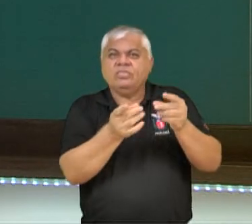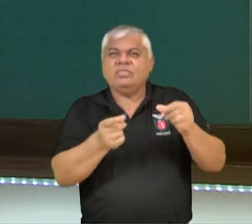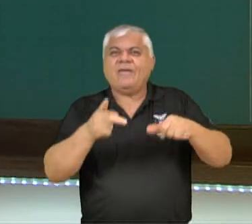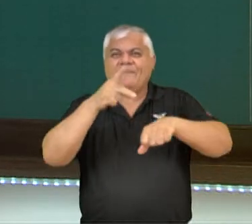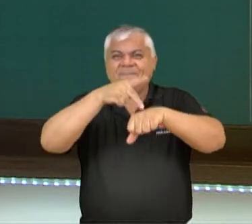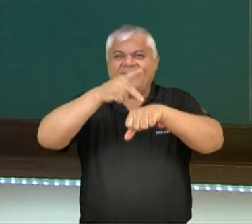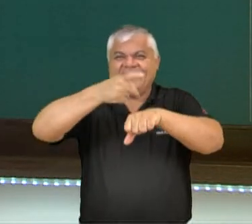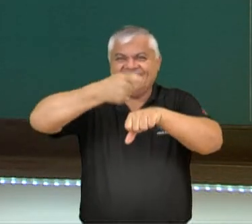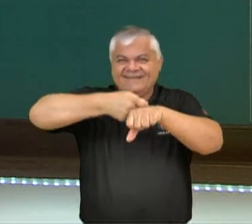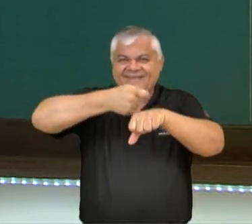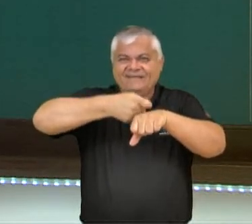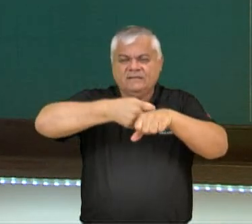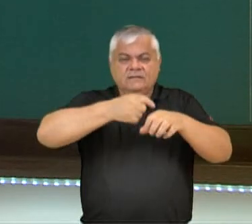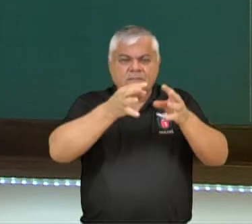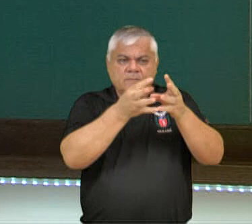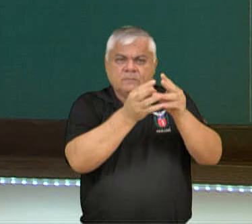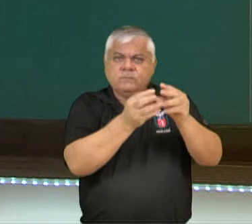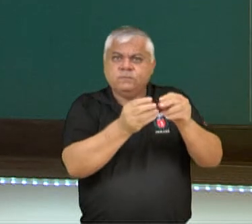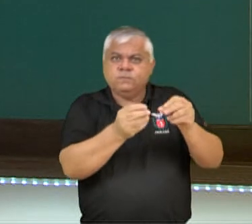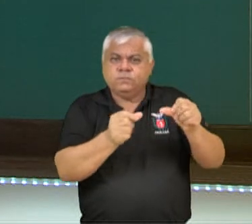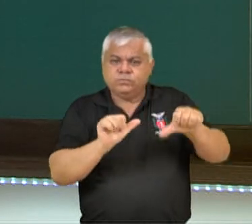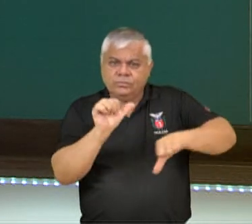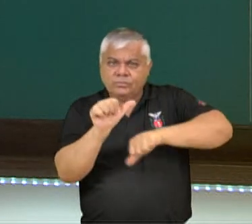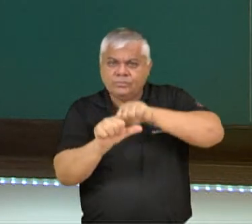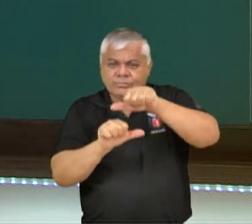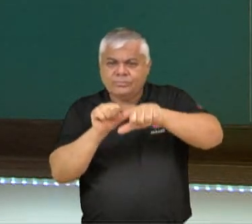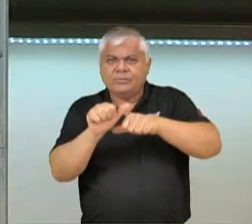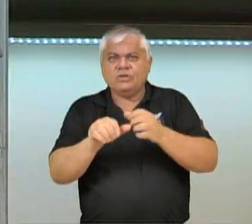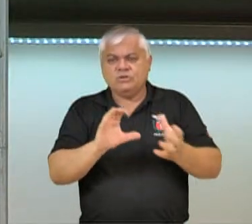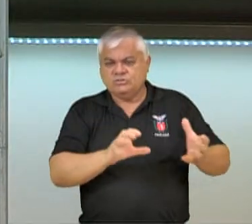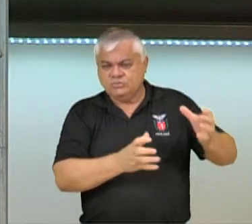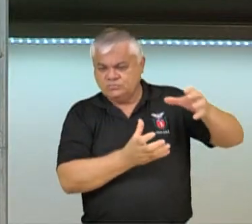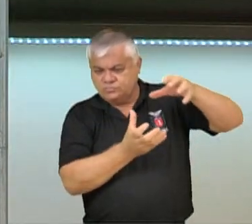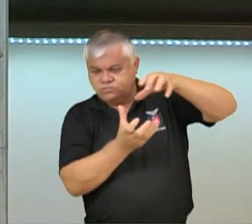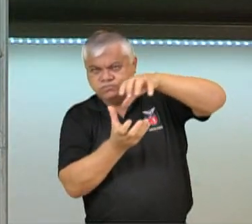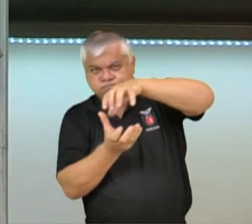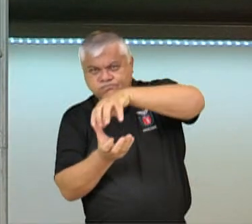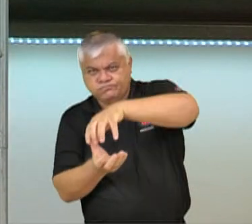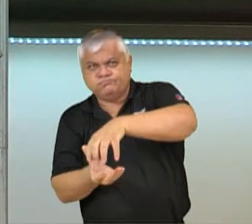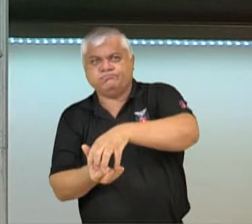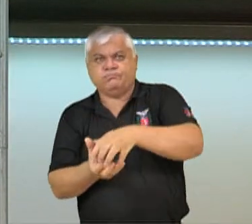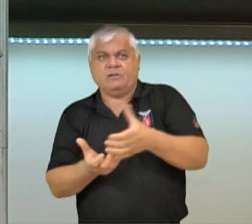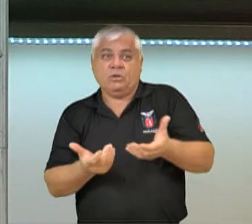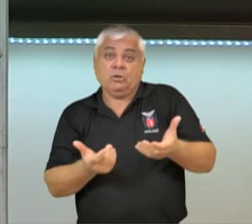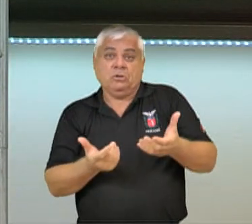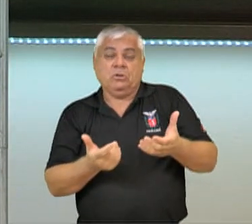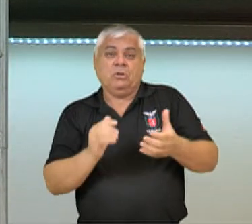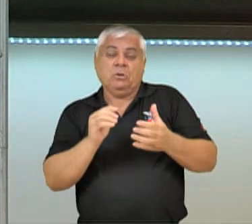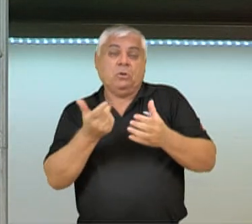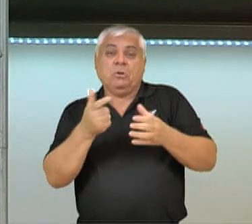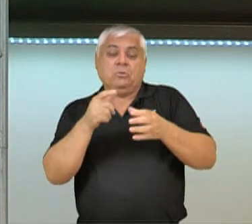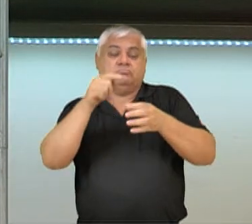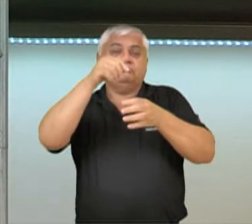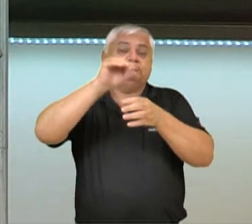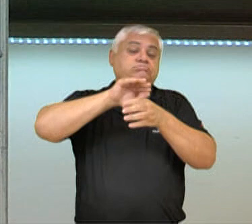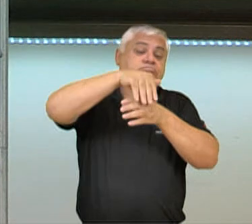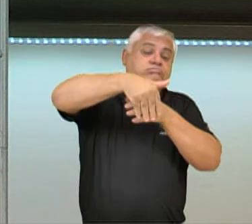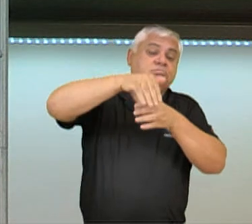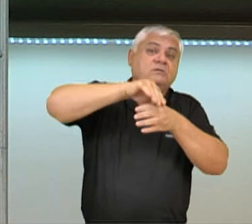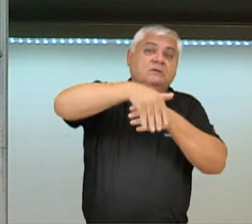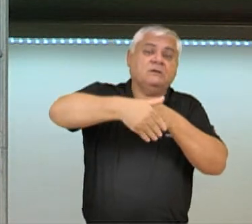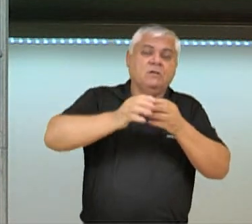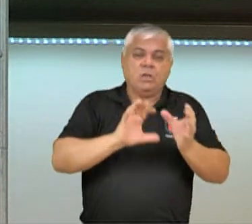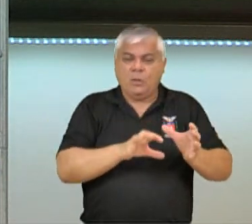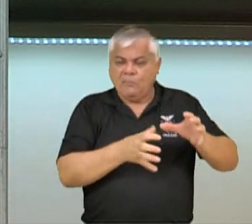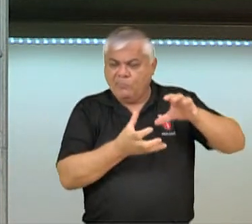os minérios de ferro, para depois eles derretidos, jogam ou cai aqui por trás mesmo no molde onde eles